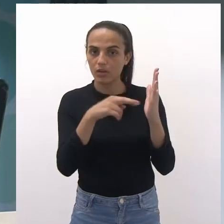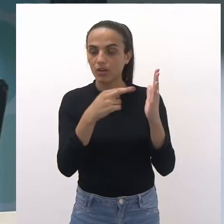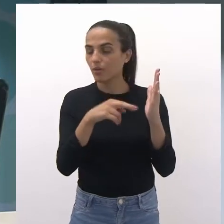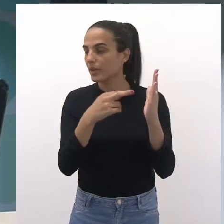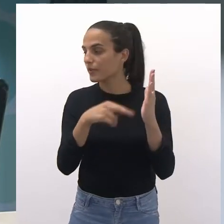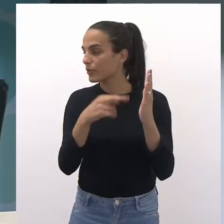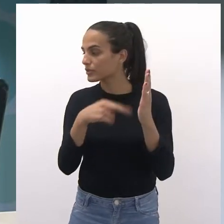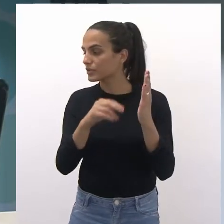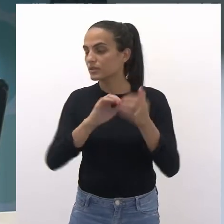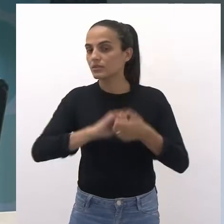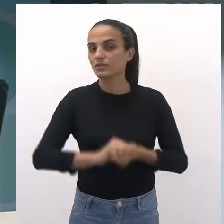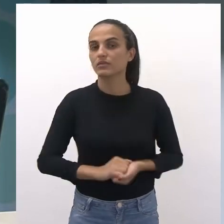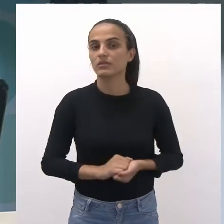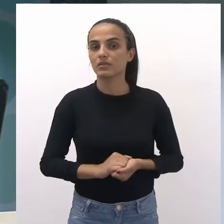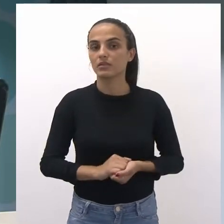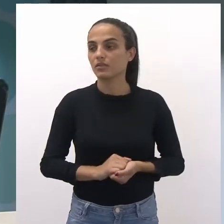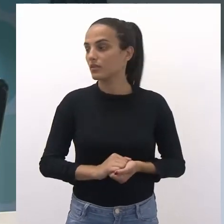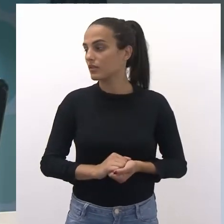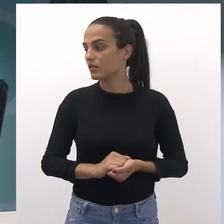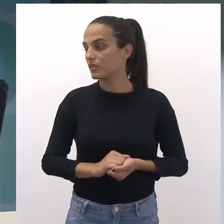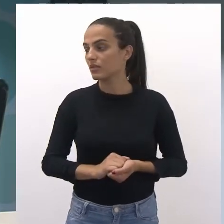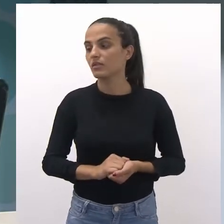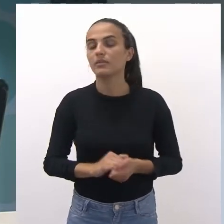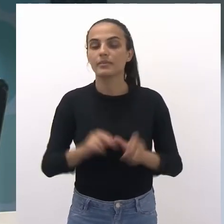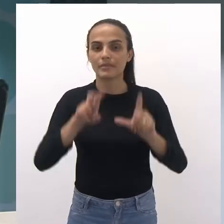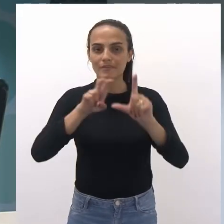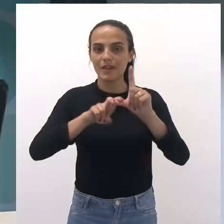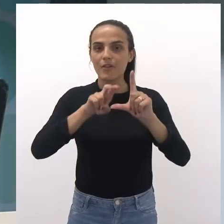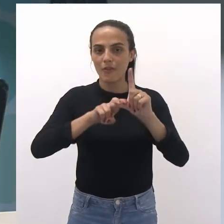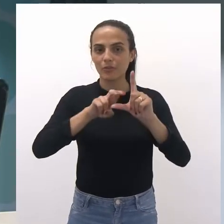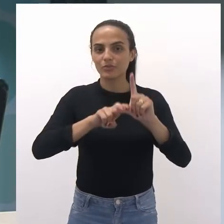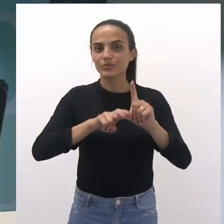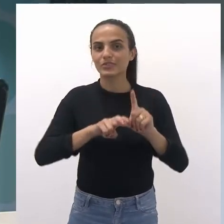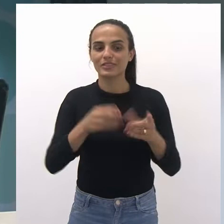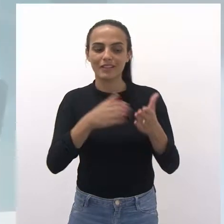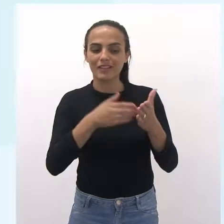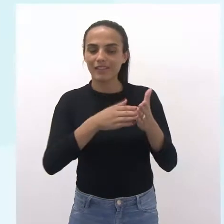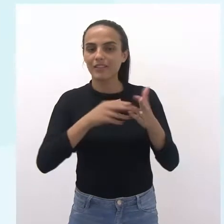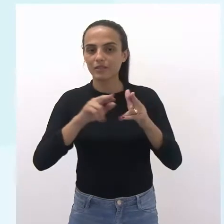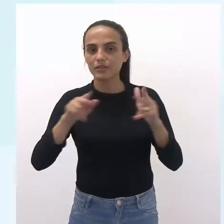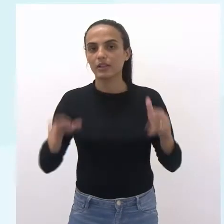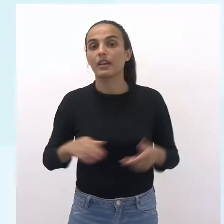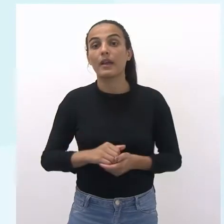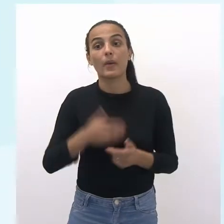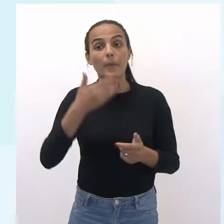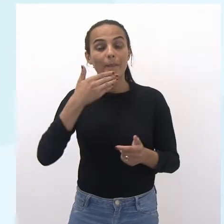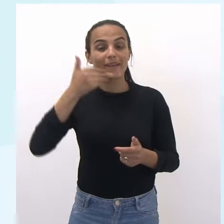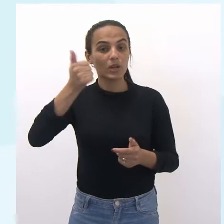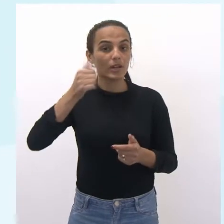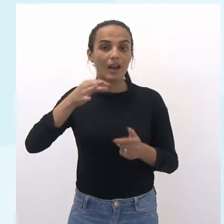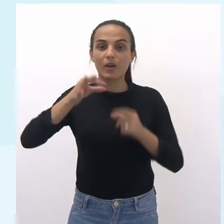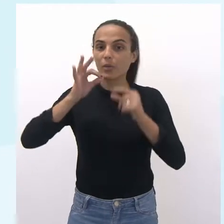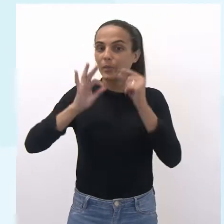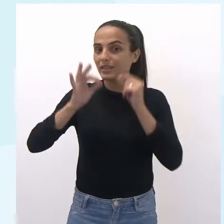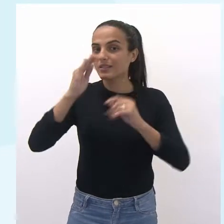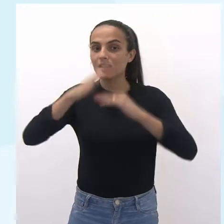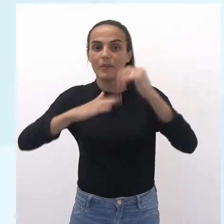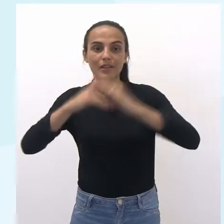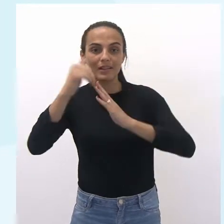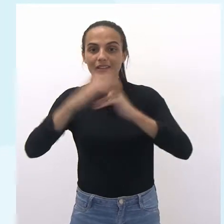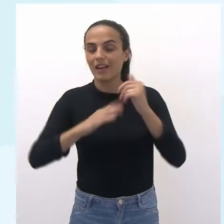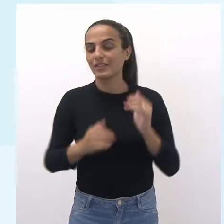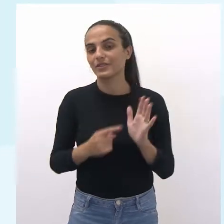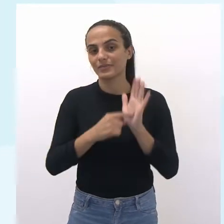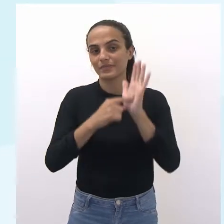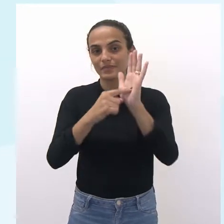facilita, por isso que quando a professora Sandra coloca aqui, melhorar as habilidades de argumentação, está relacionado com a competência que nós vamos